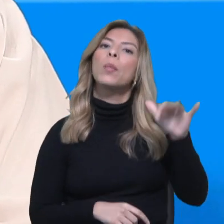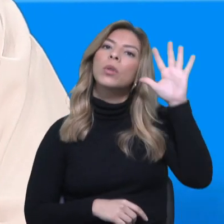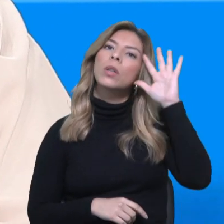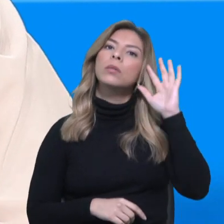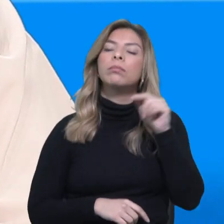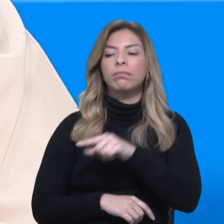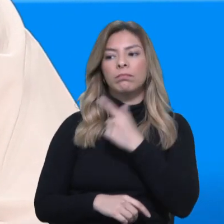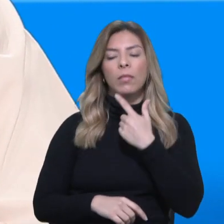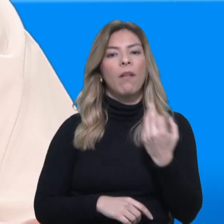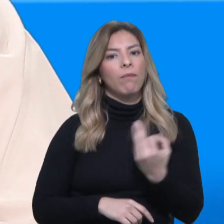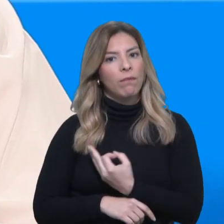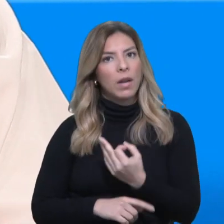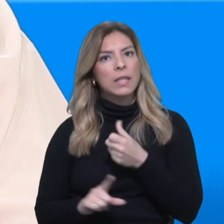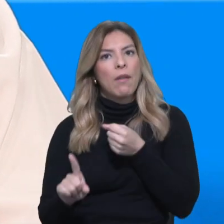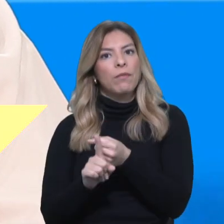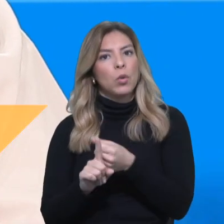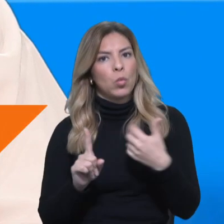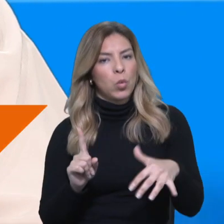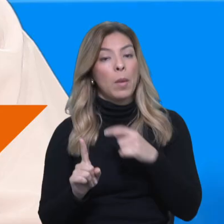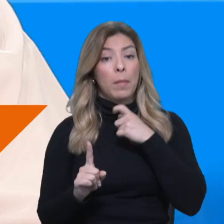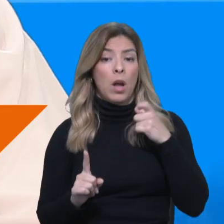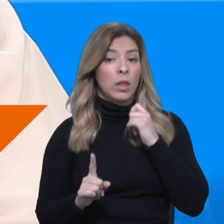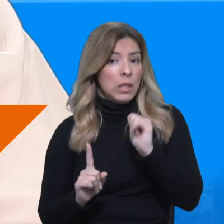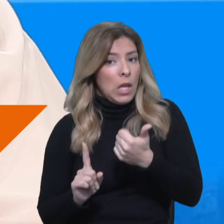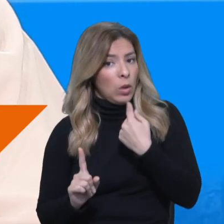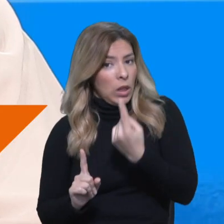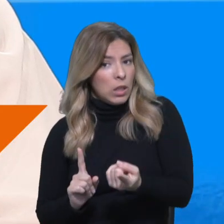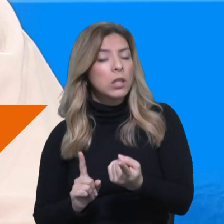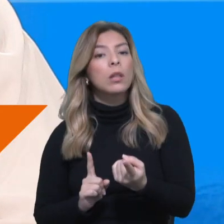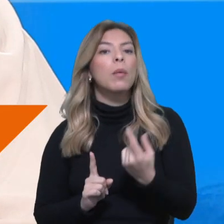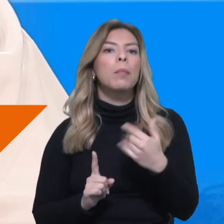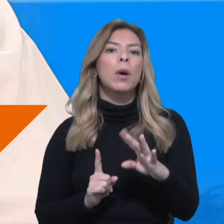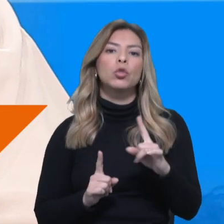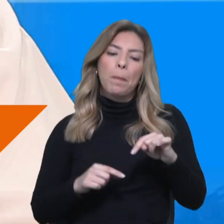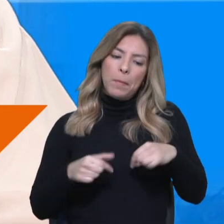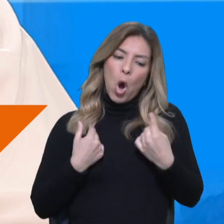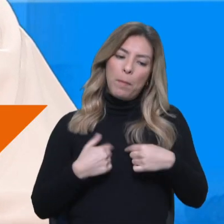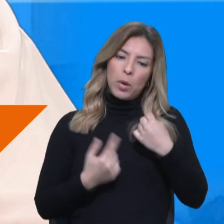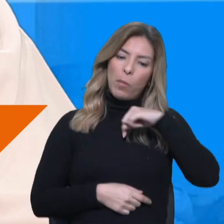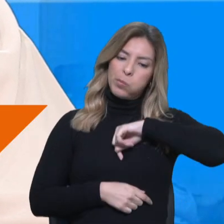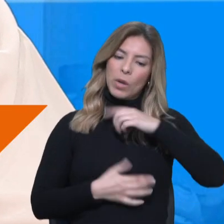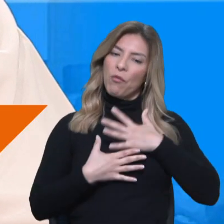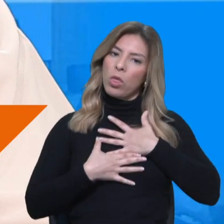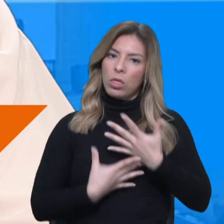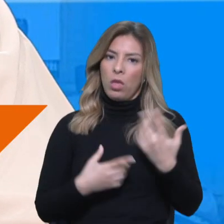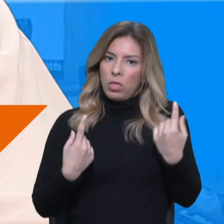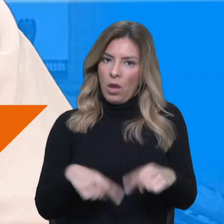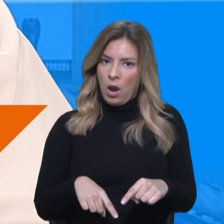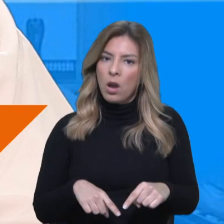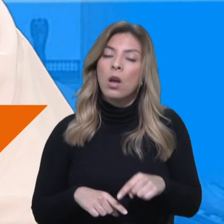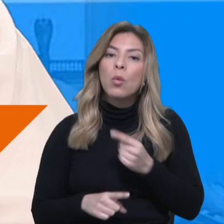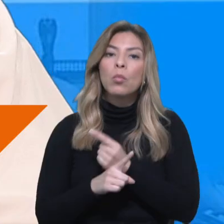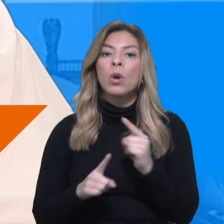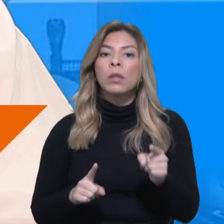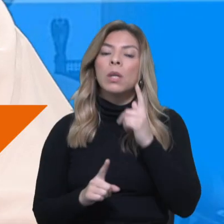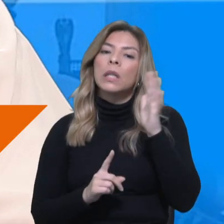é um grande desafio, como dizia o Padre Adelino, mas realmente tem que partir de nós. Tem que partir de nós para irmos ao encontro